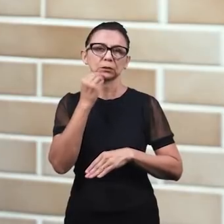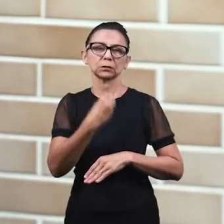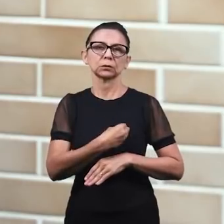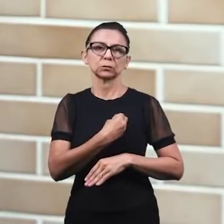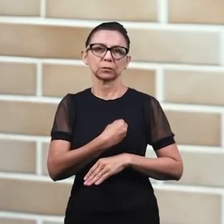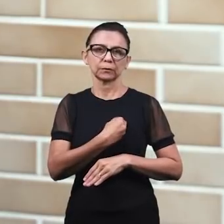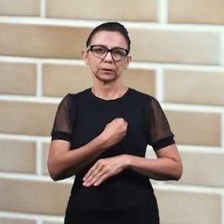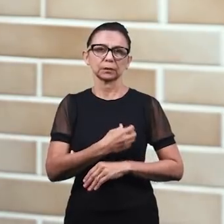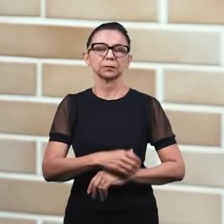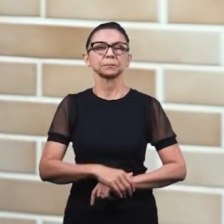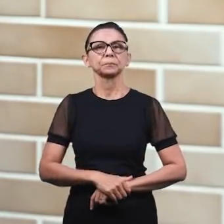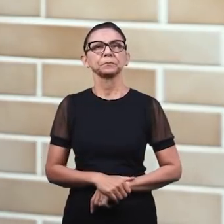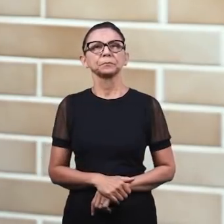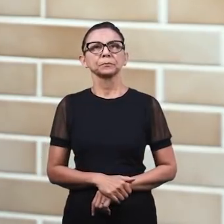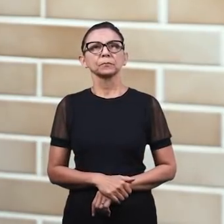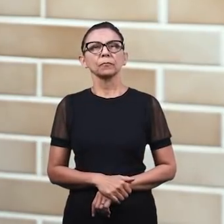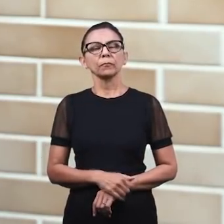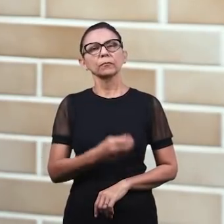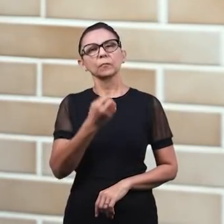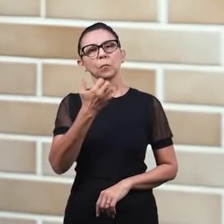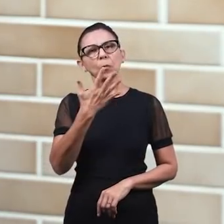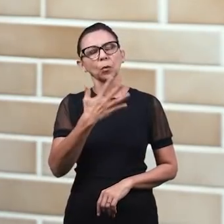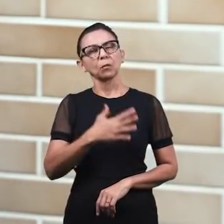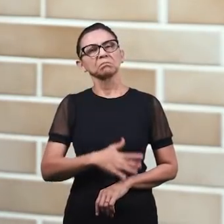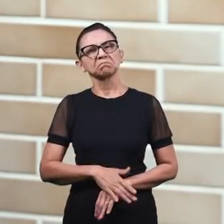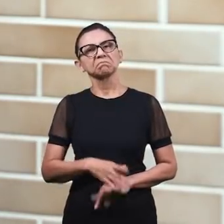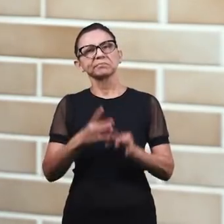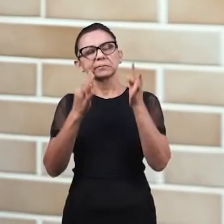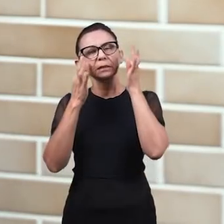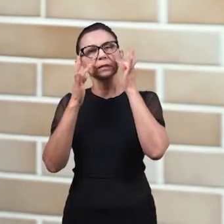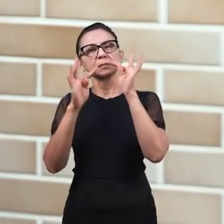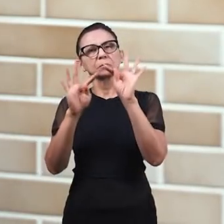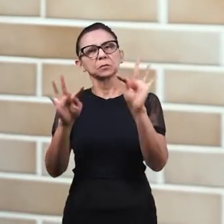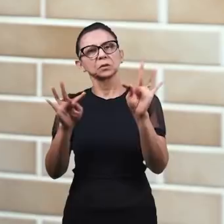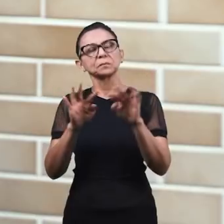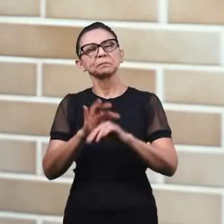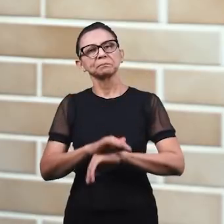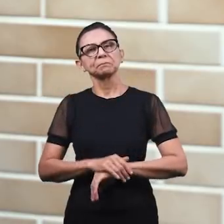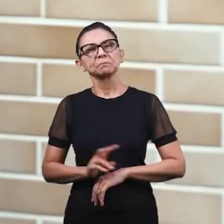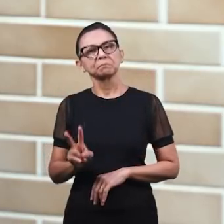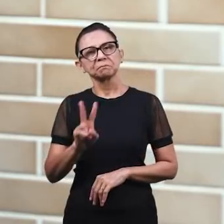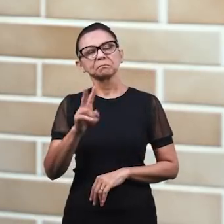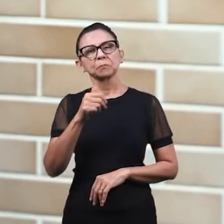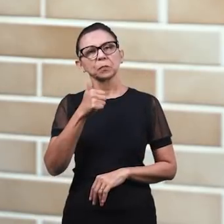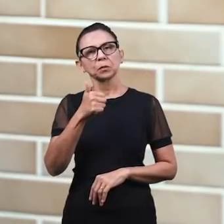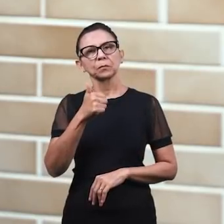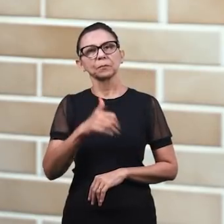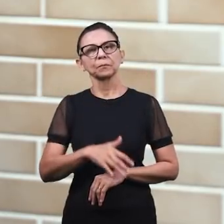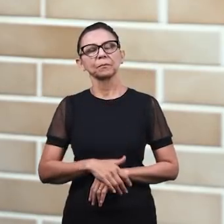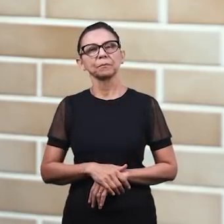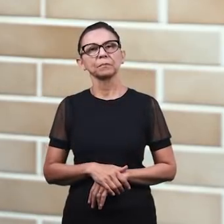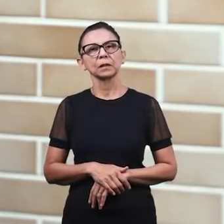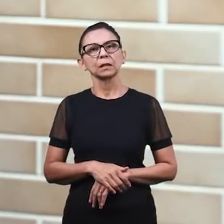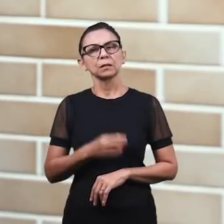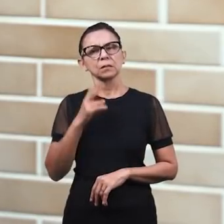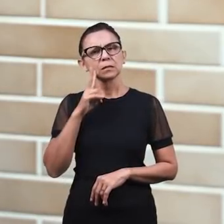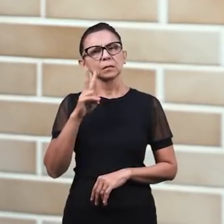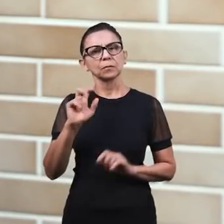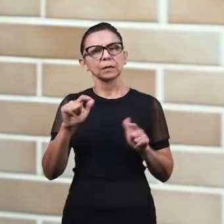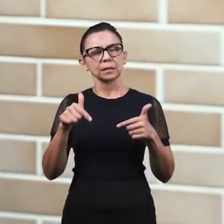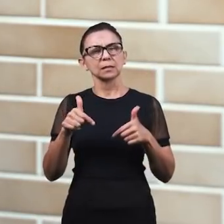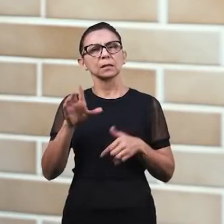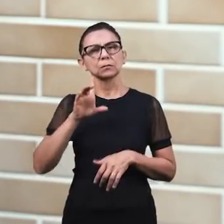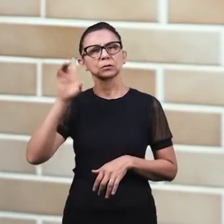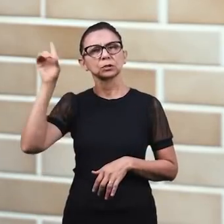oportunidade na sua vida secular. Muito bem, esse testemunho vale a pena. Nós sabemos que a maneira como Deus tem